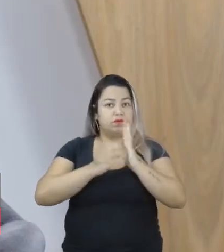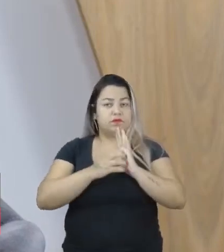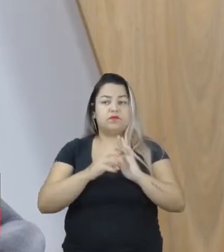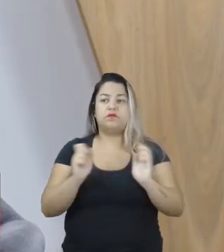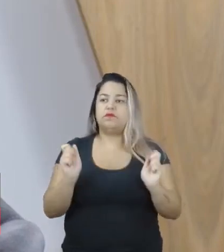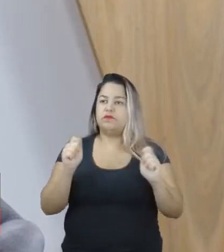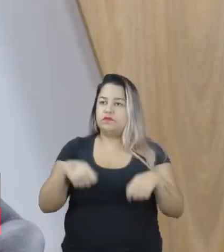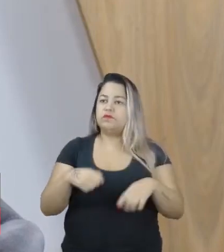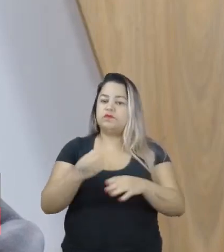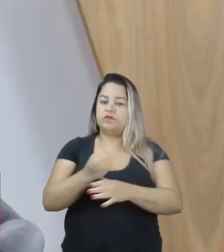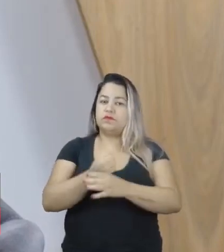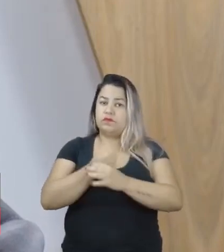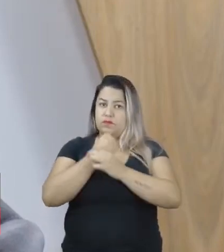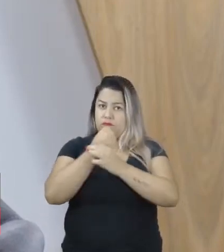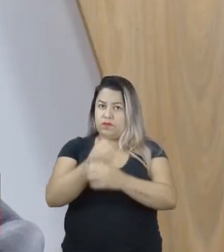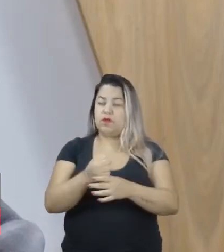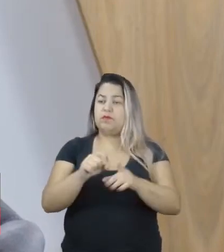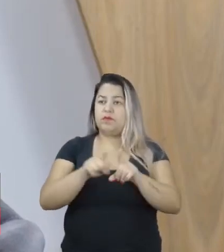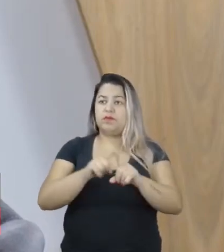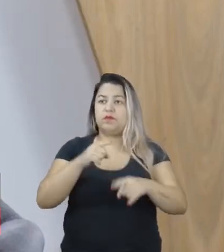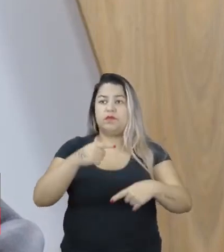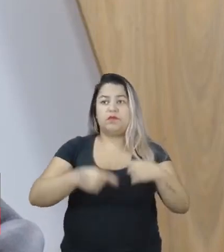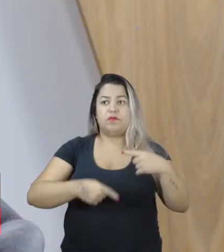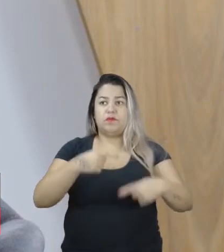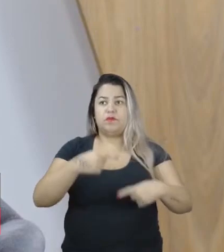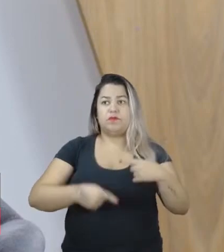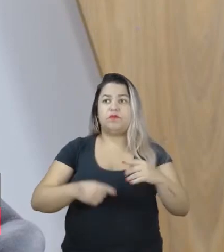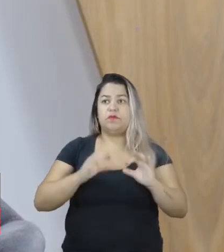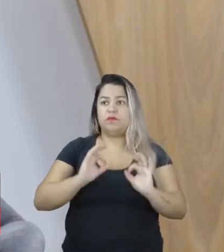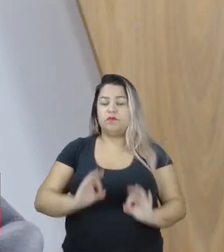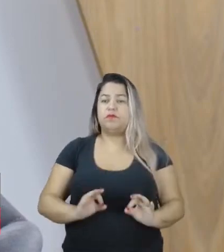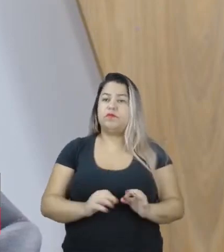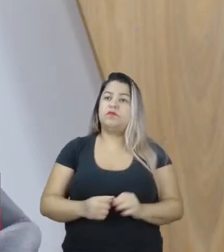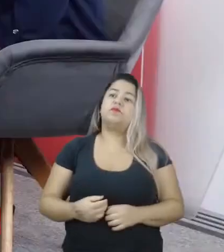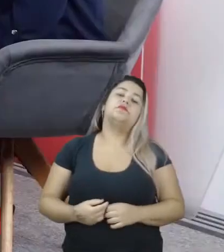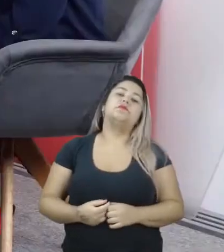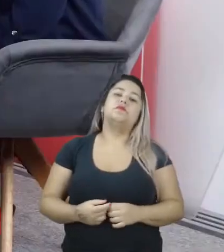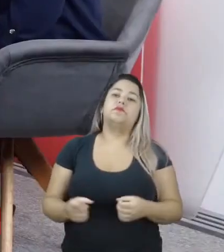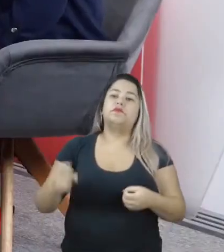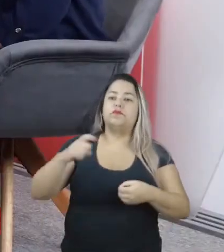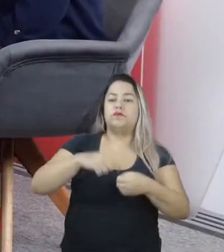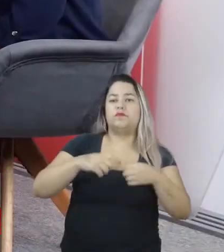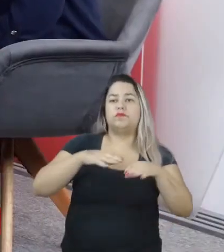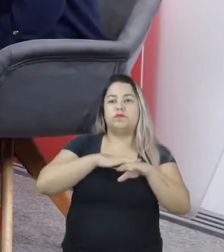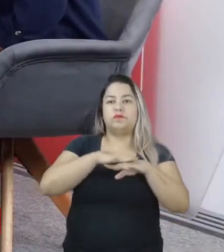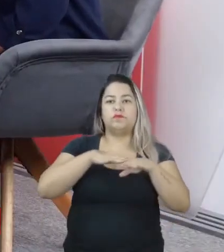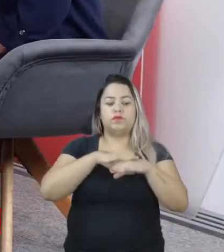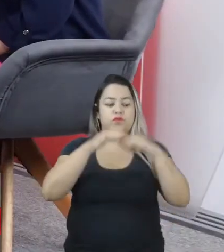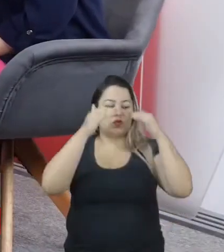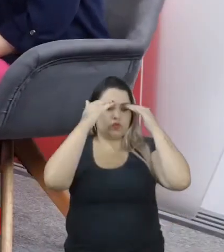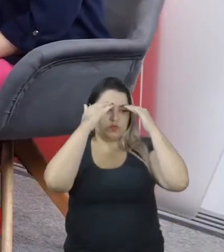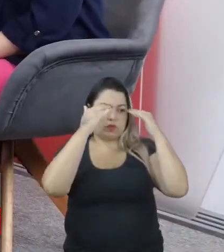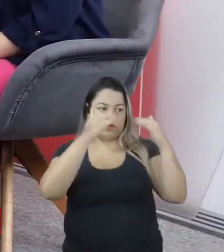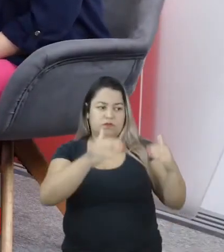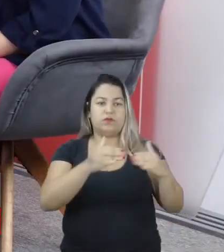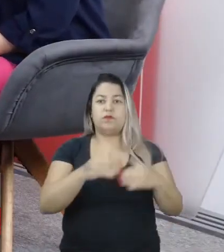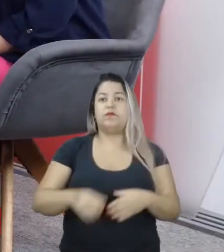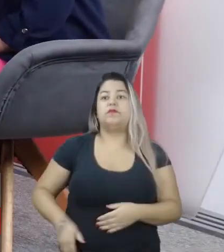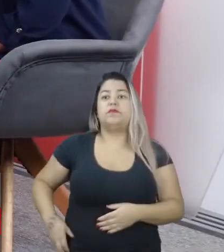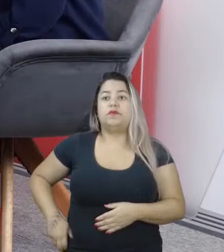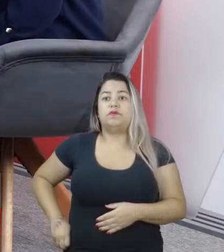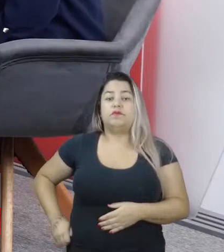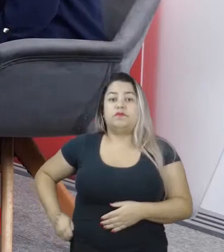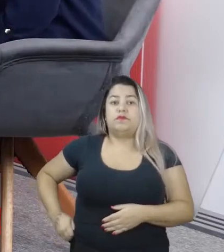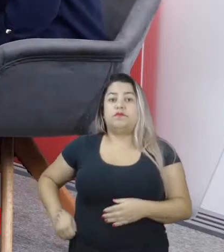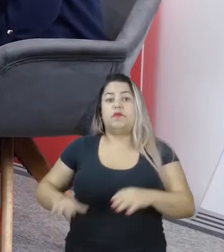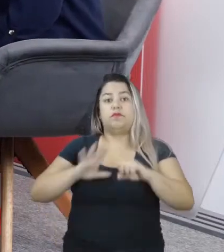todo o apoio do governo federal para fazer as políticas corretas para eles. A volta do diálogo, do respeito, né? Exato. A gente lembra também na pandemia